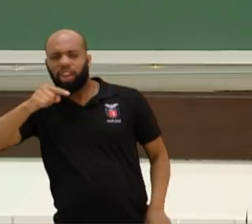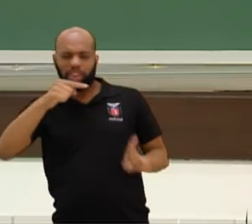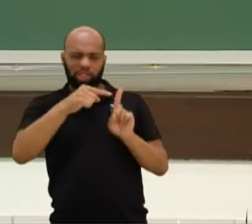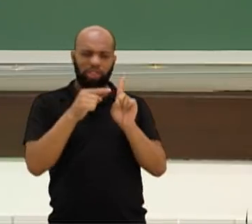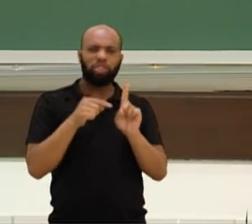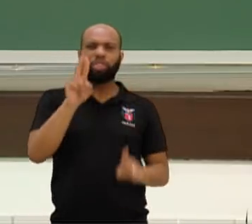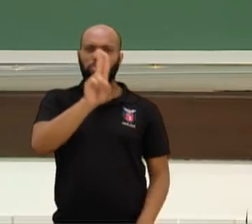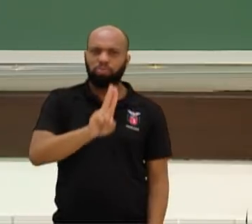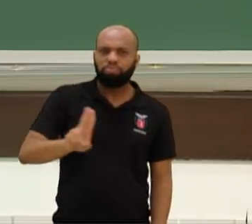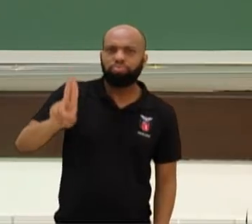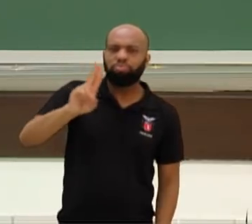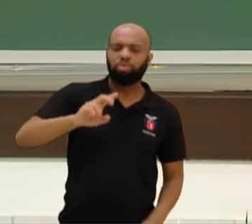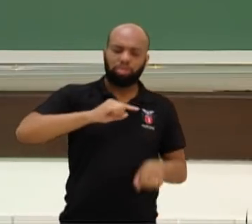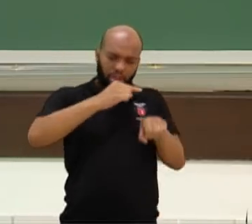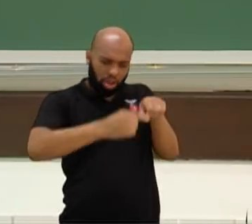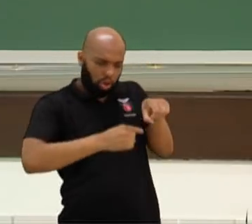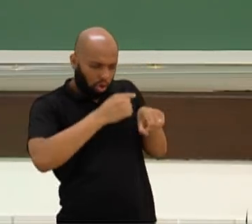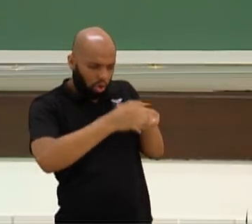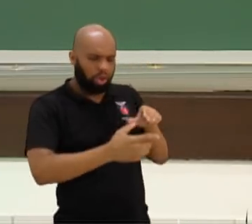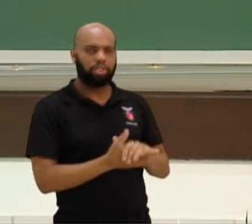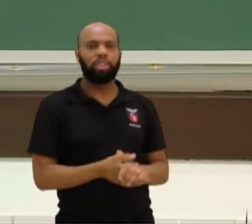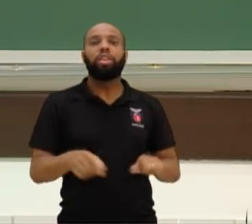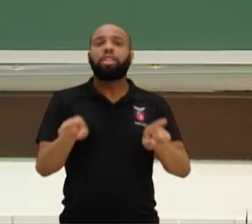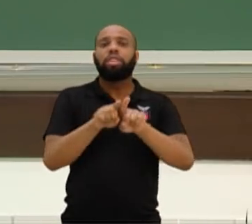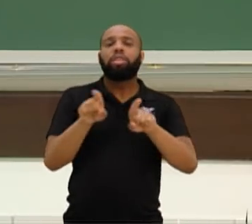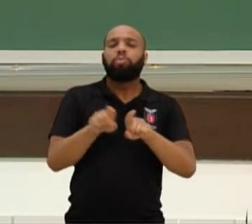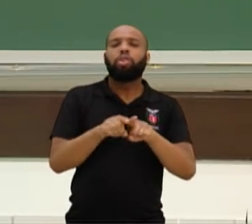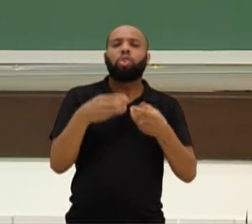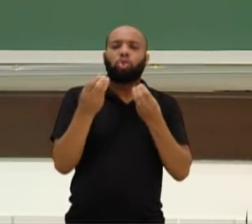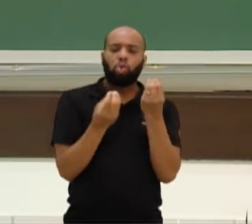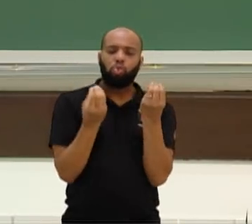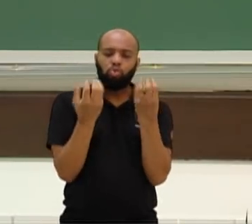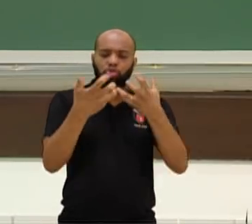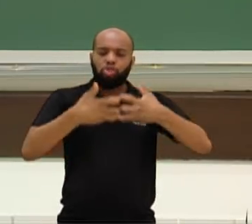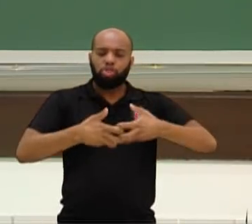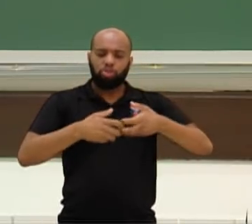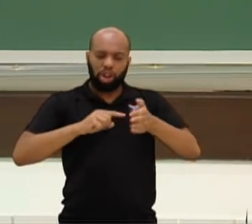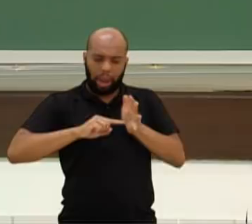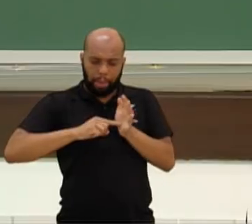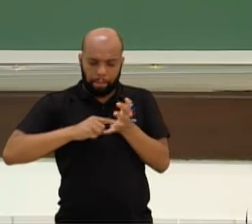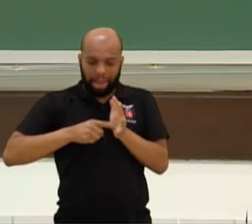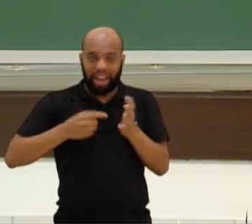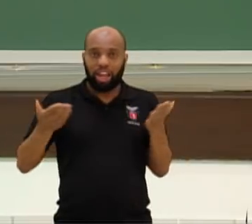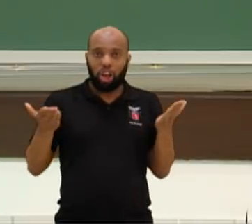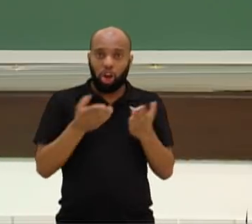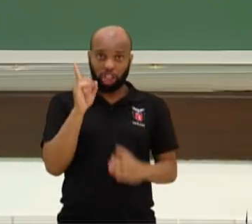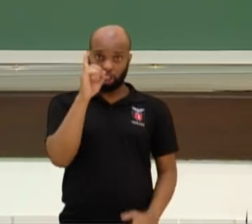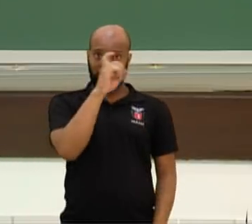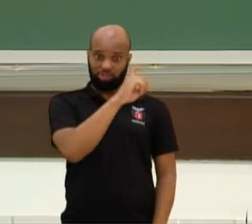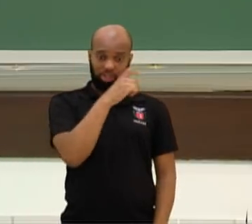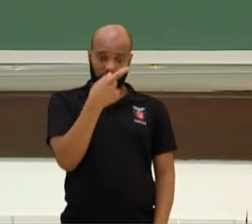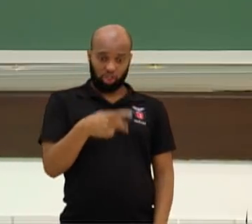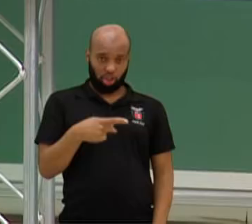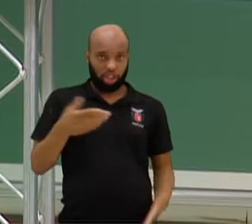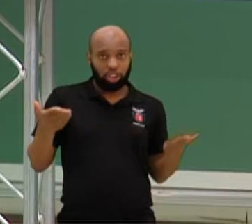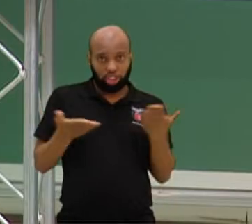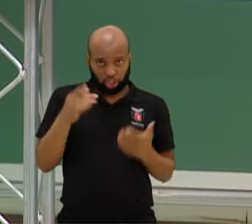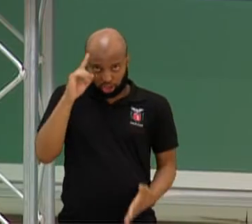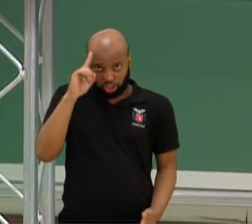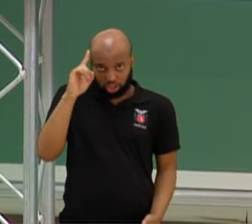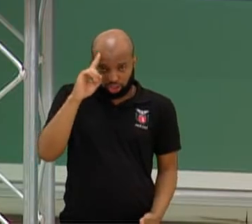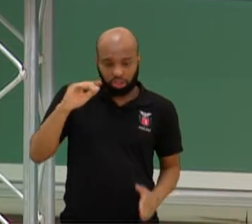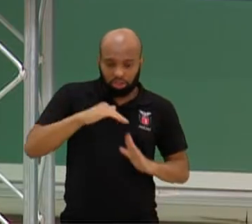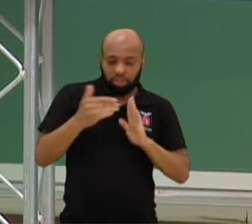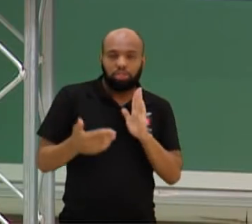usos da roda, inclusive o funcionamento de máquinas complexas hoje, no nosso dia a dia, todas